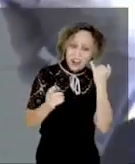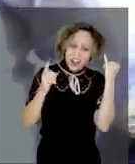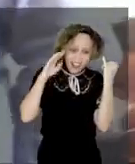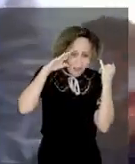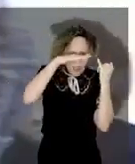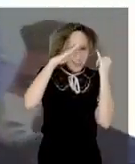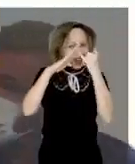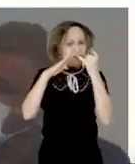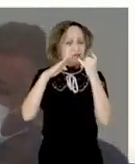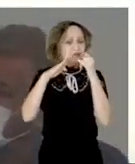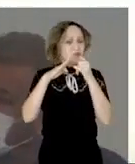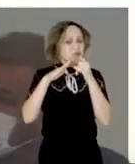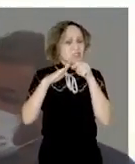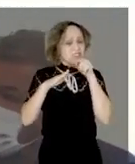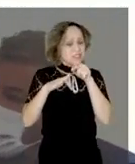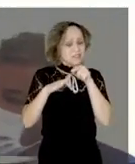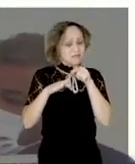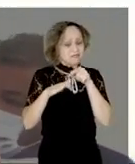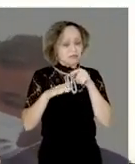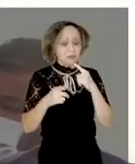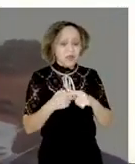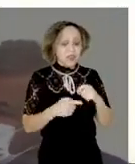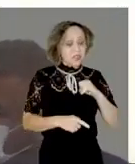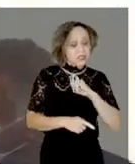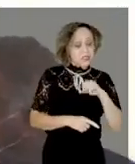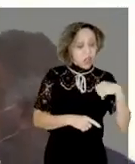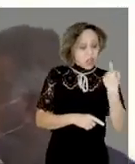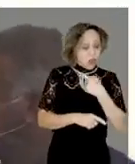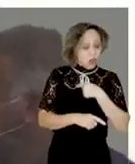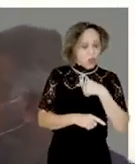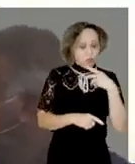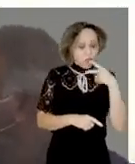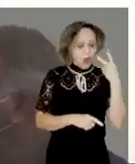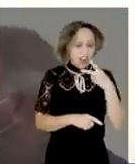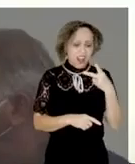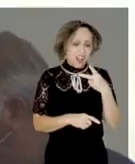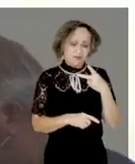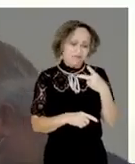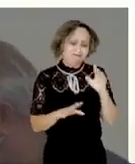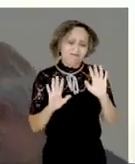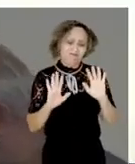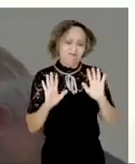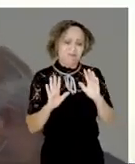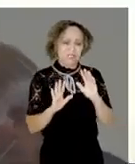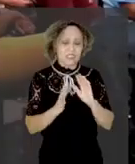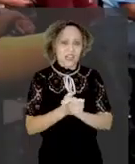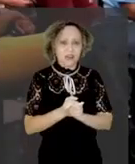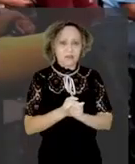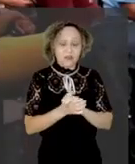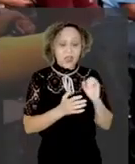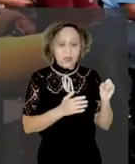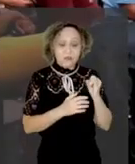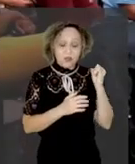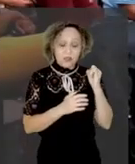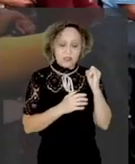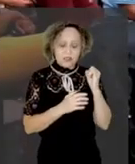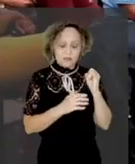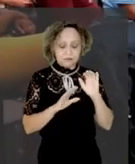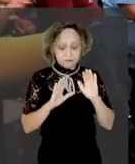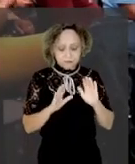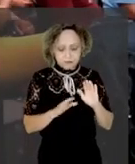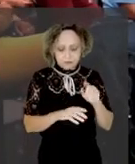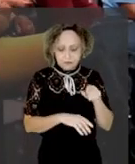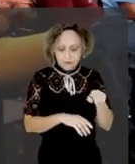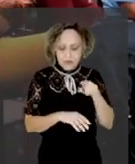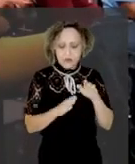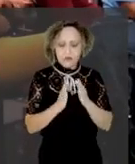Eu fiz uma reunião pelo Zoom sábado com a Benedita da Silva, eu não sei se você participou, para discutir,